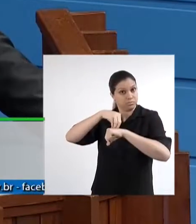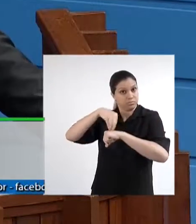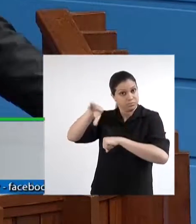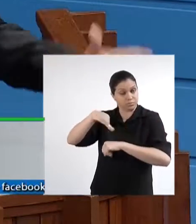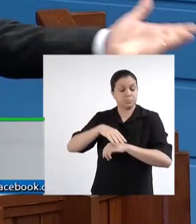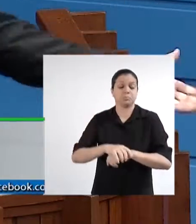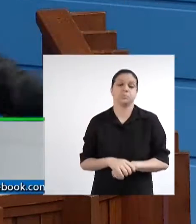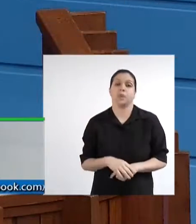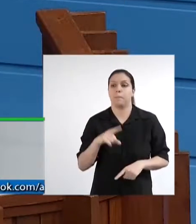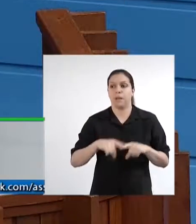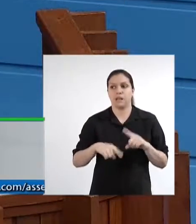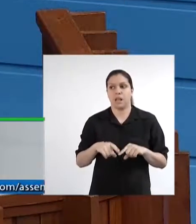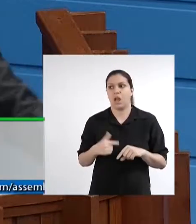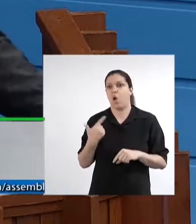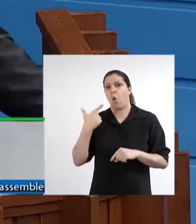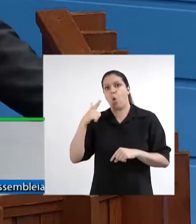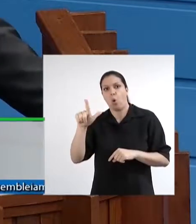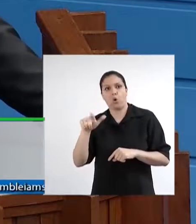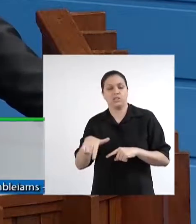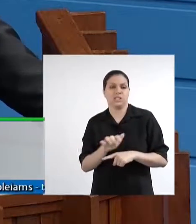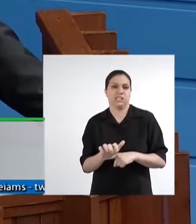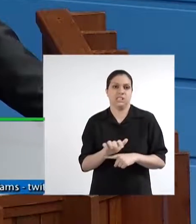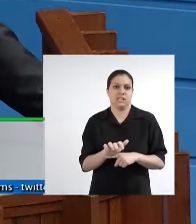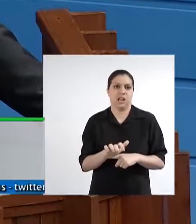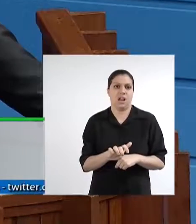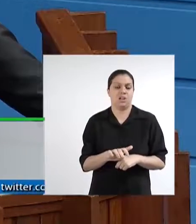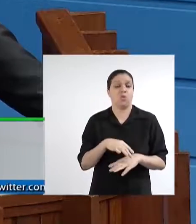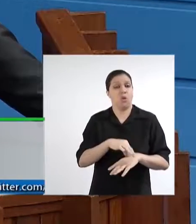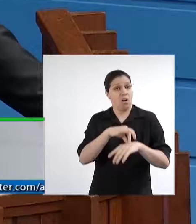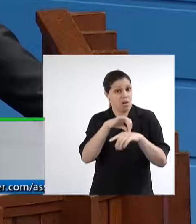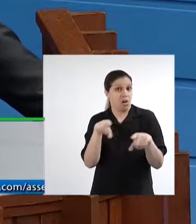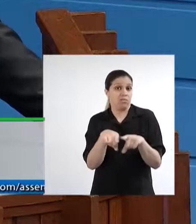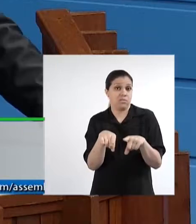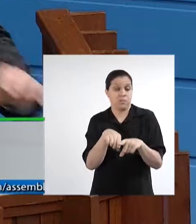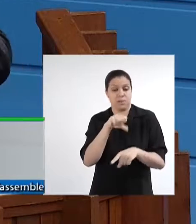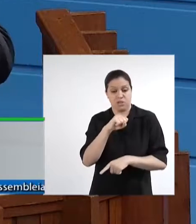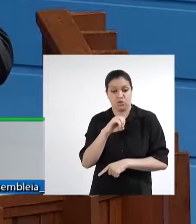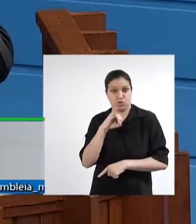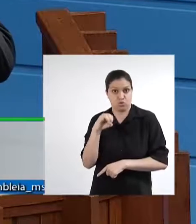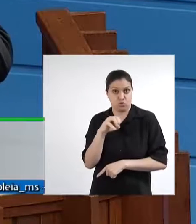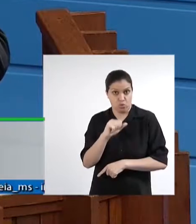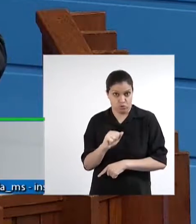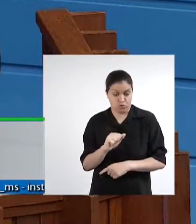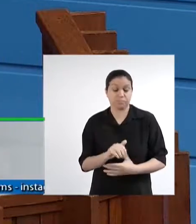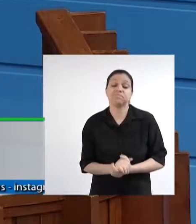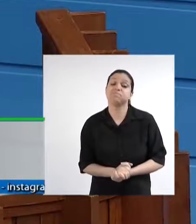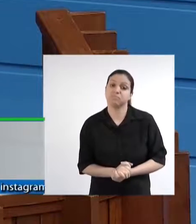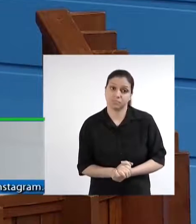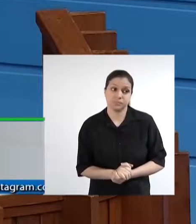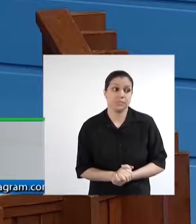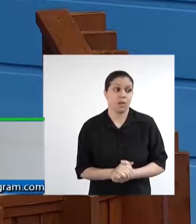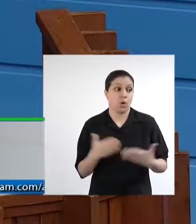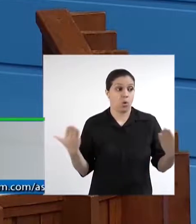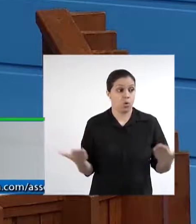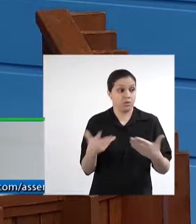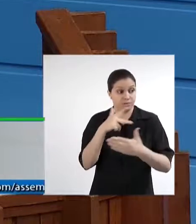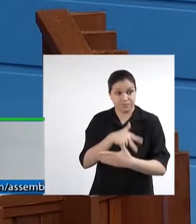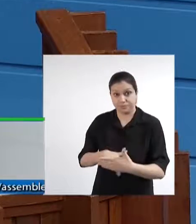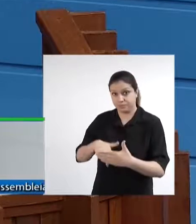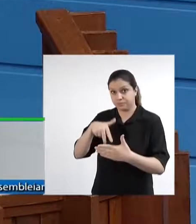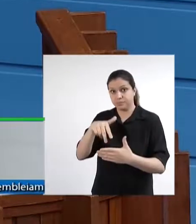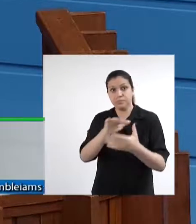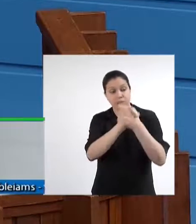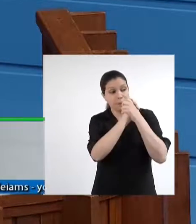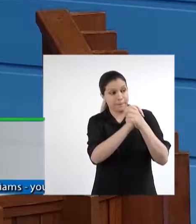tradicionais do nosso estado, a carne e até a soja de Mato Grosso do Sul. Então, hoje, venho à tribuna parabenizar o